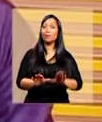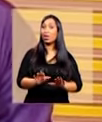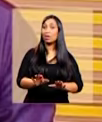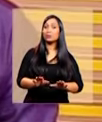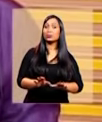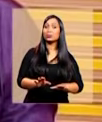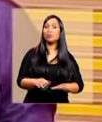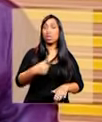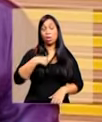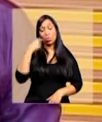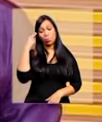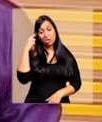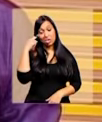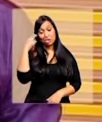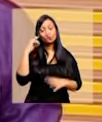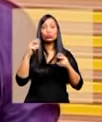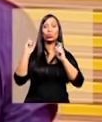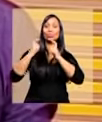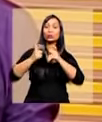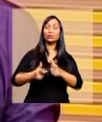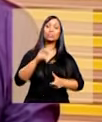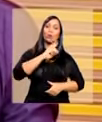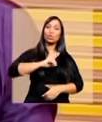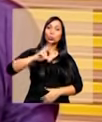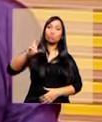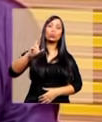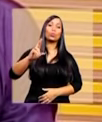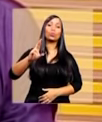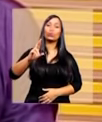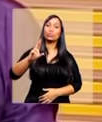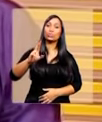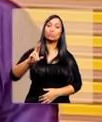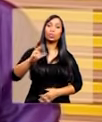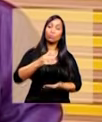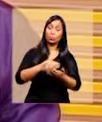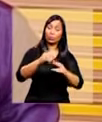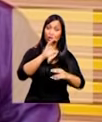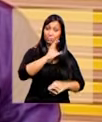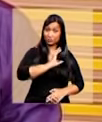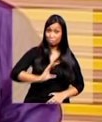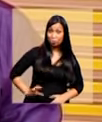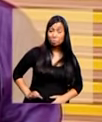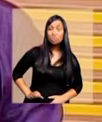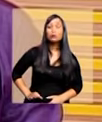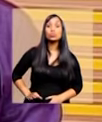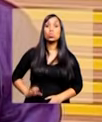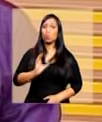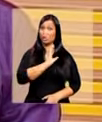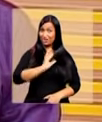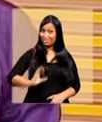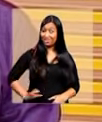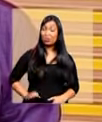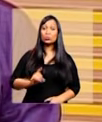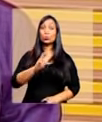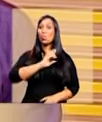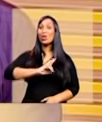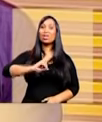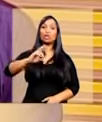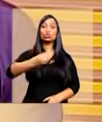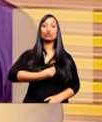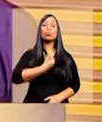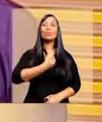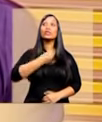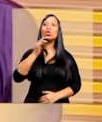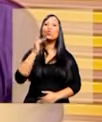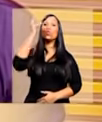na verdade, penso eu que toda a tradição religiosa, e eu vou falar principalmente a partir do cristianismo, o cristianismo não é a religião de